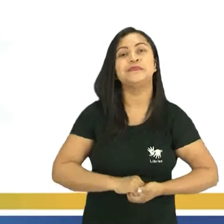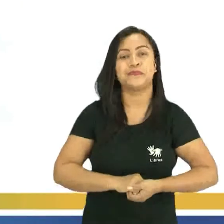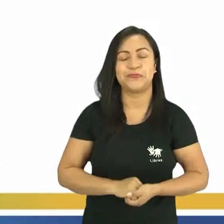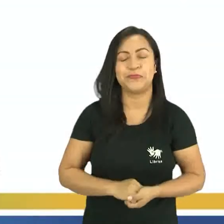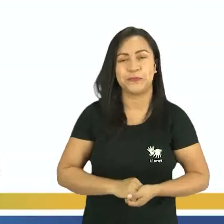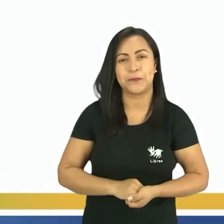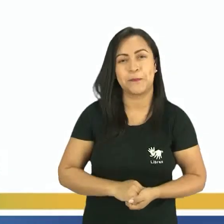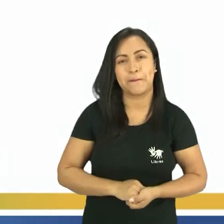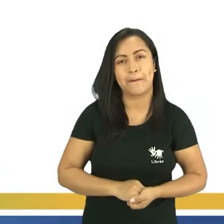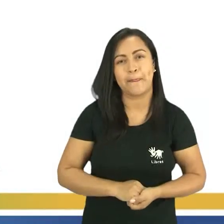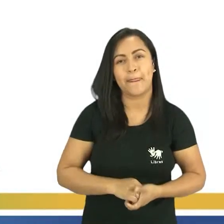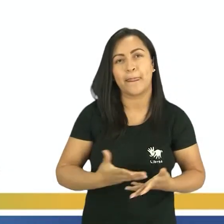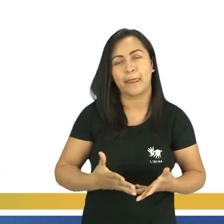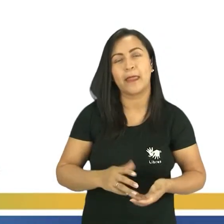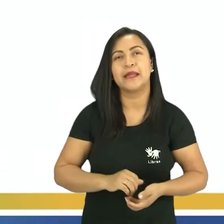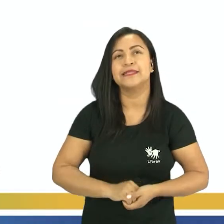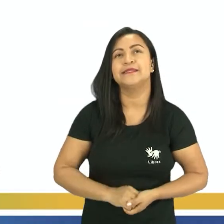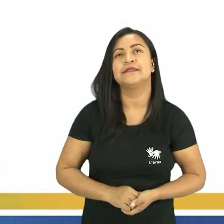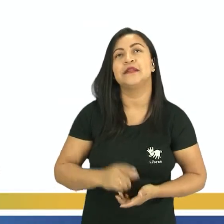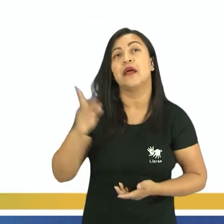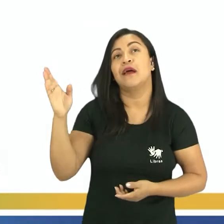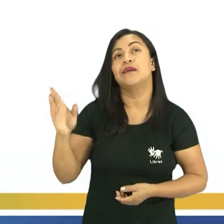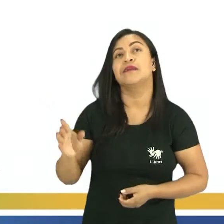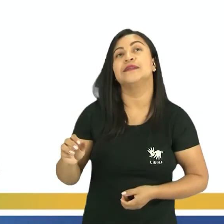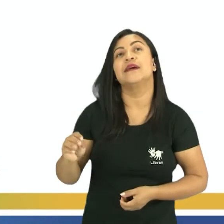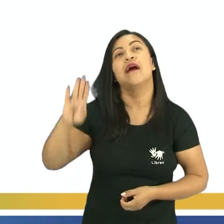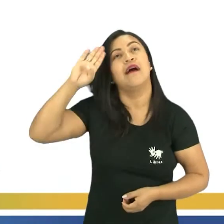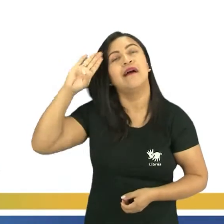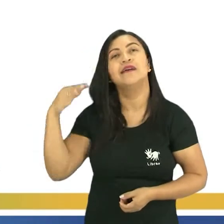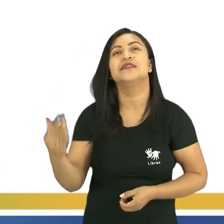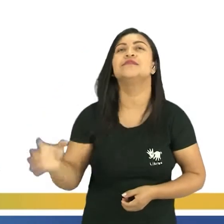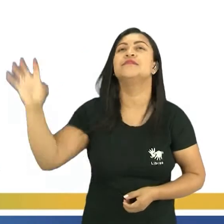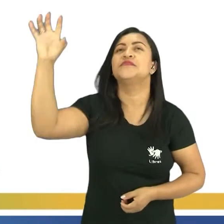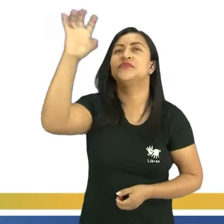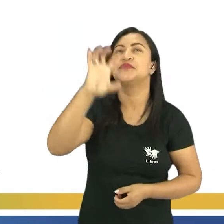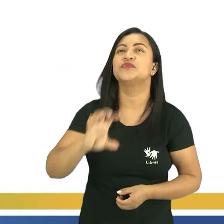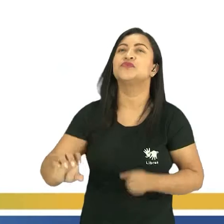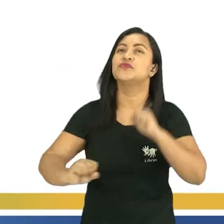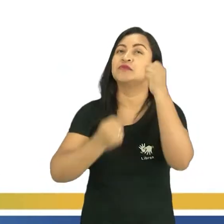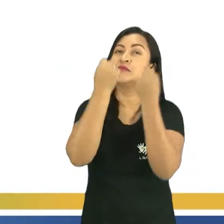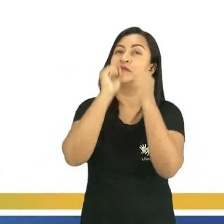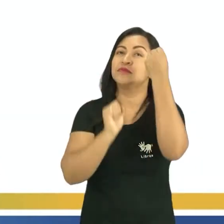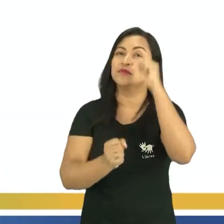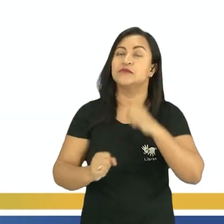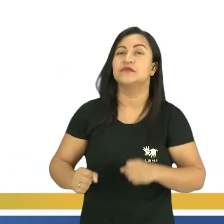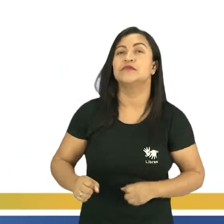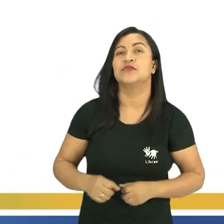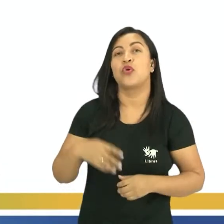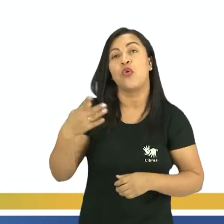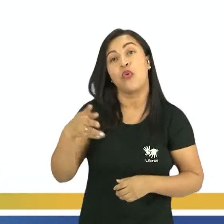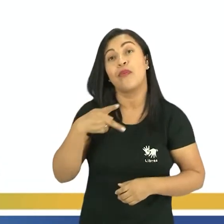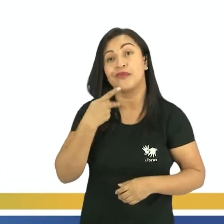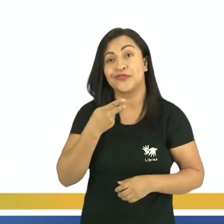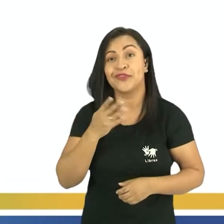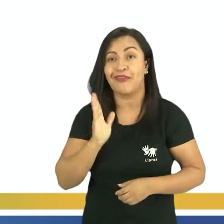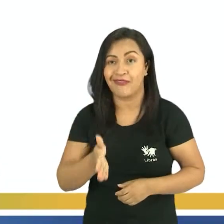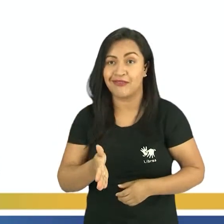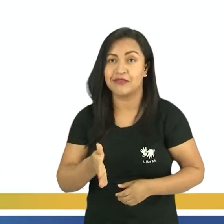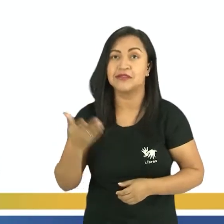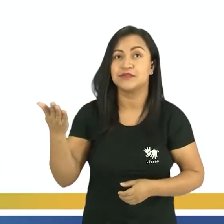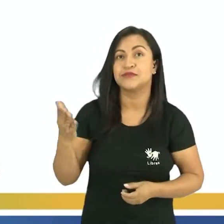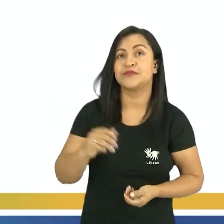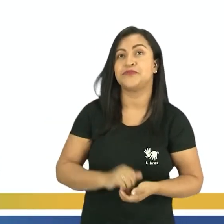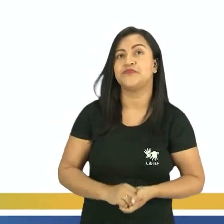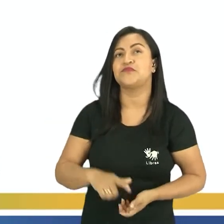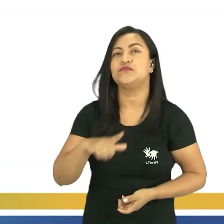faixas industriais, tá? Aqui tem esse mapa mostra as principais regiões industriais da Europa, né? E aí vai ter